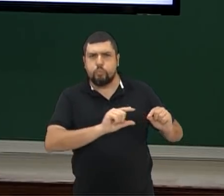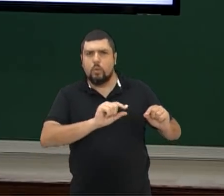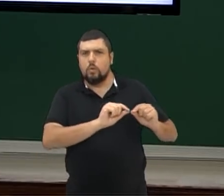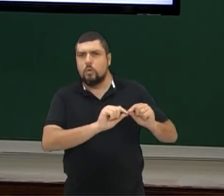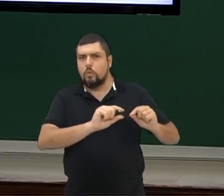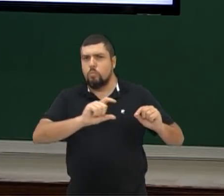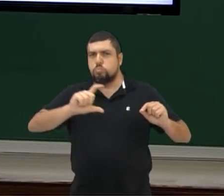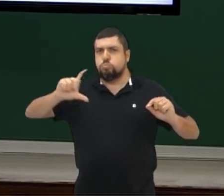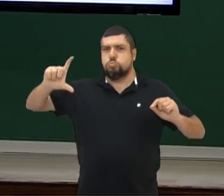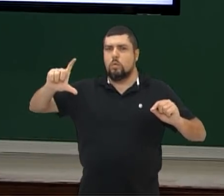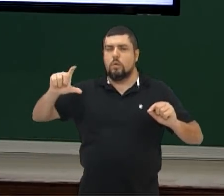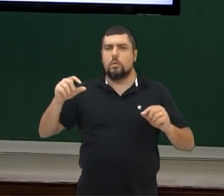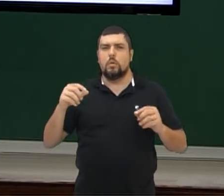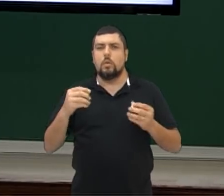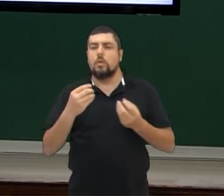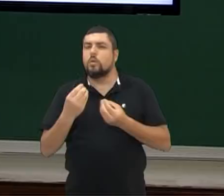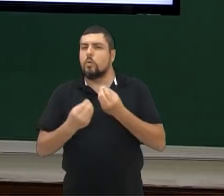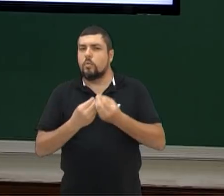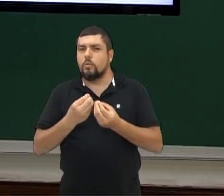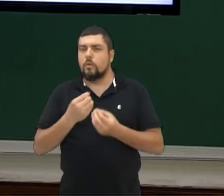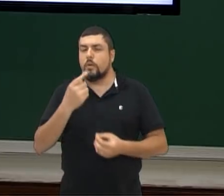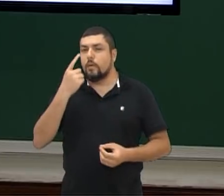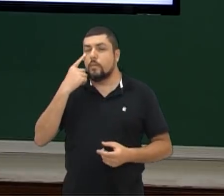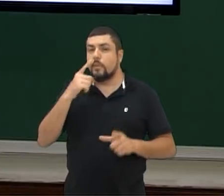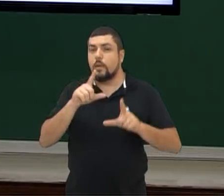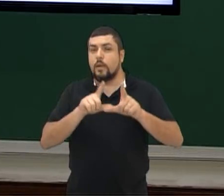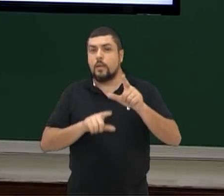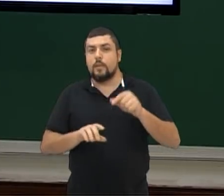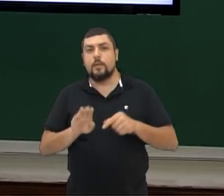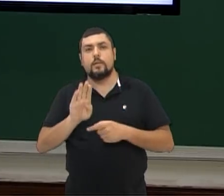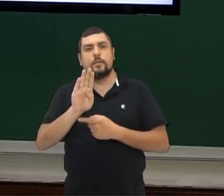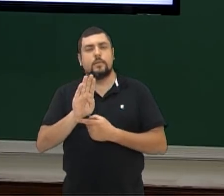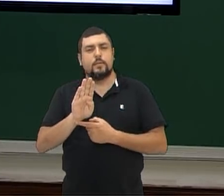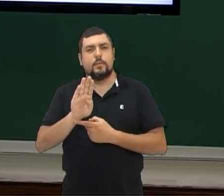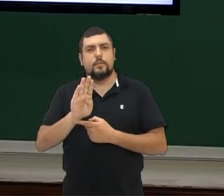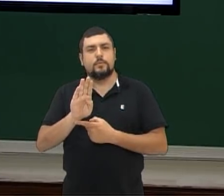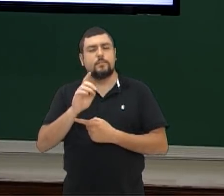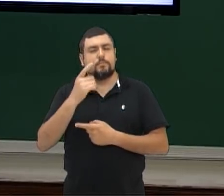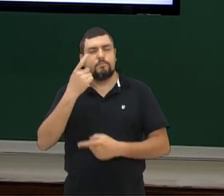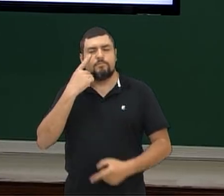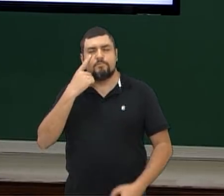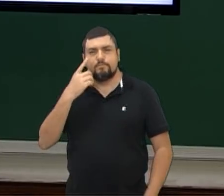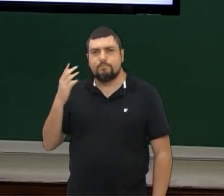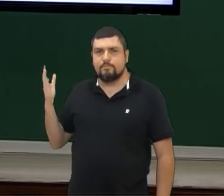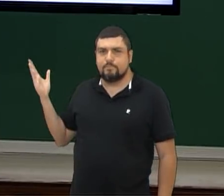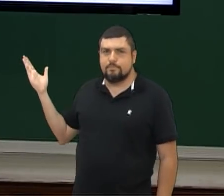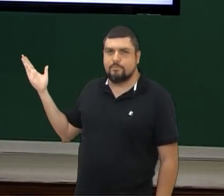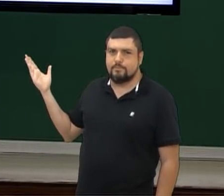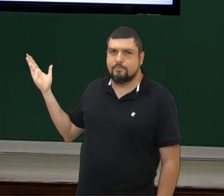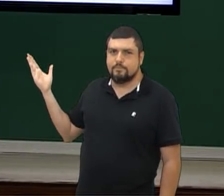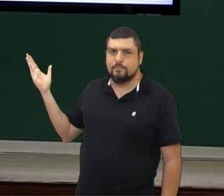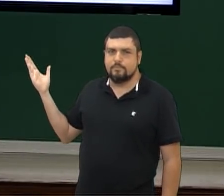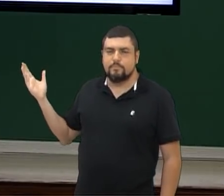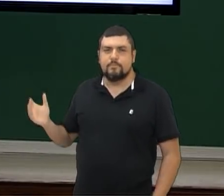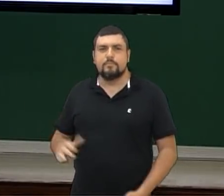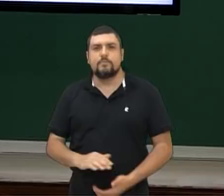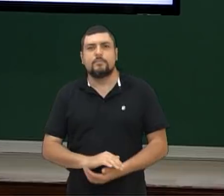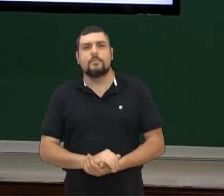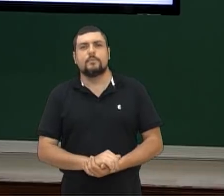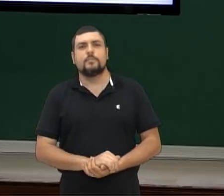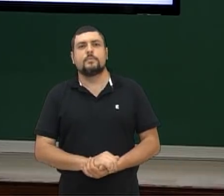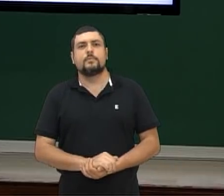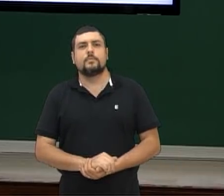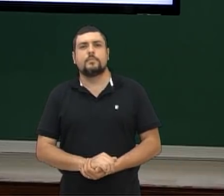seu par ordenado, fica com a letra B. Por quê? Ele vai ficar na posição 1 e 1. Aqui